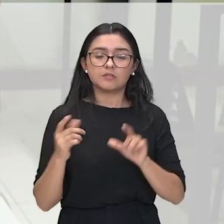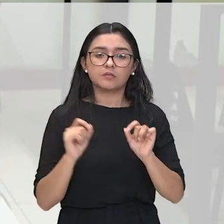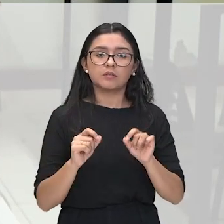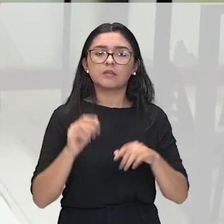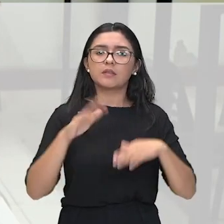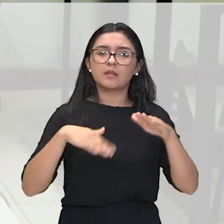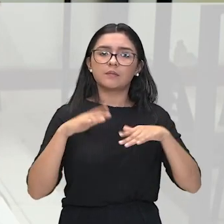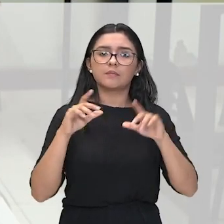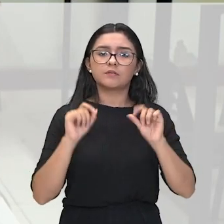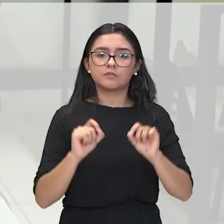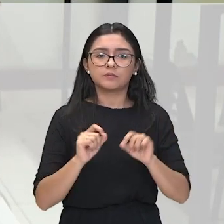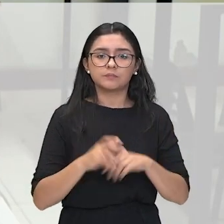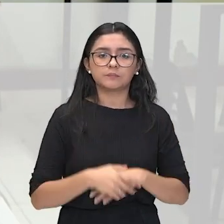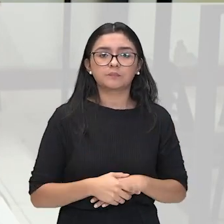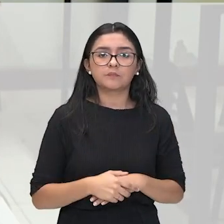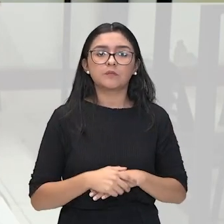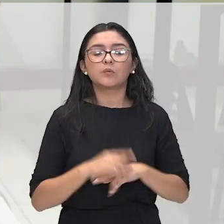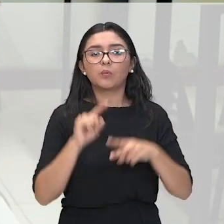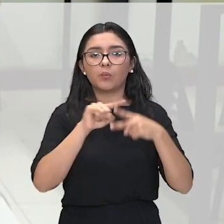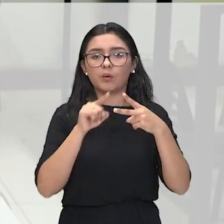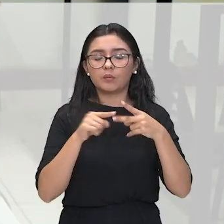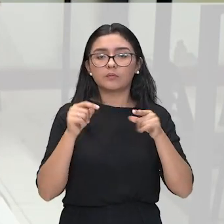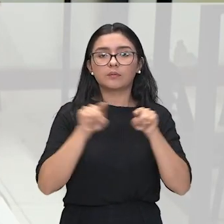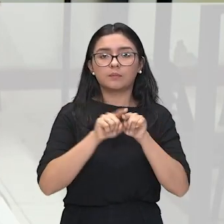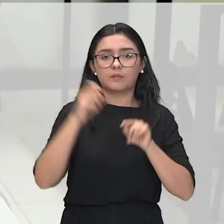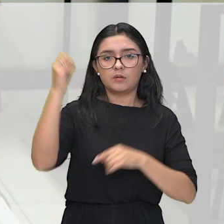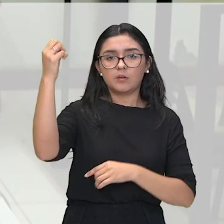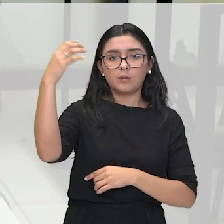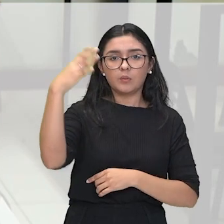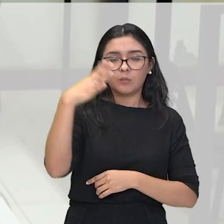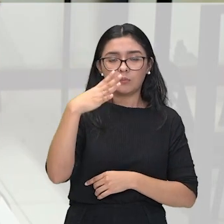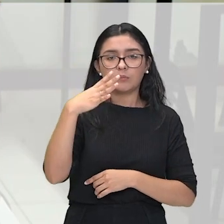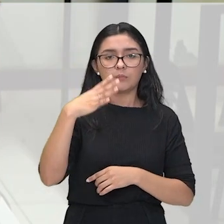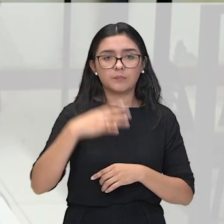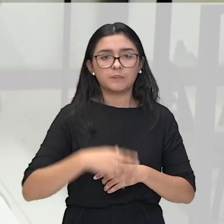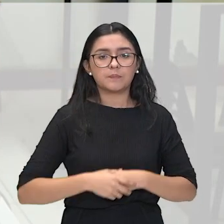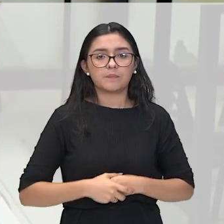depende do comprimento de onda da luz. Sendo assim,